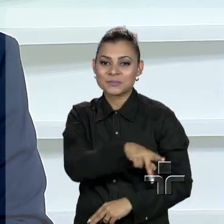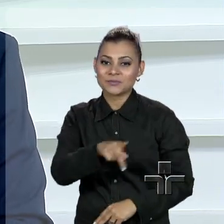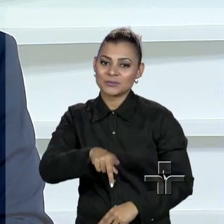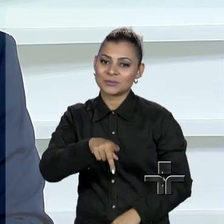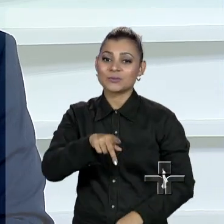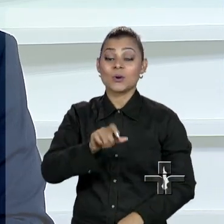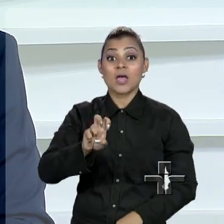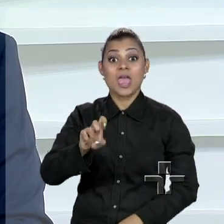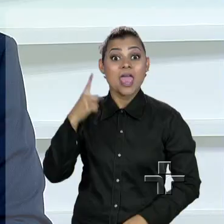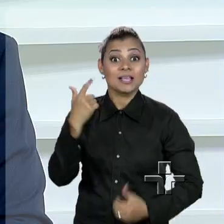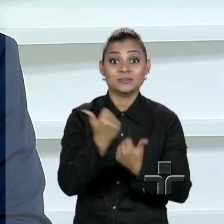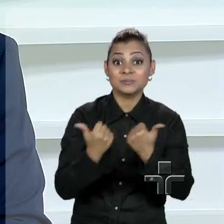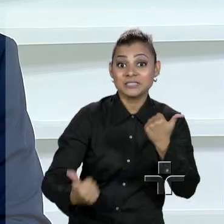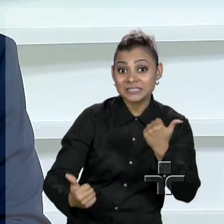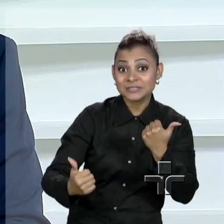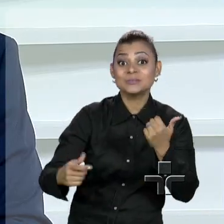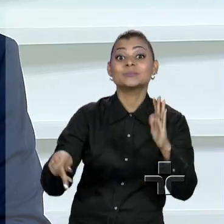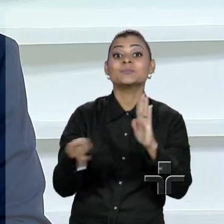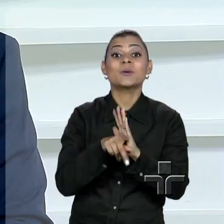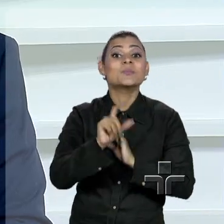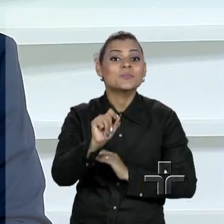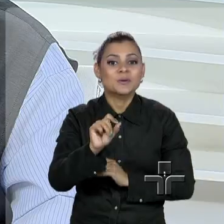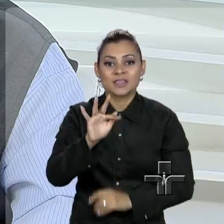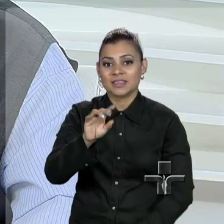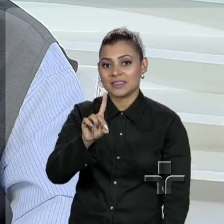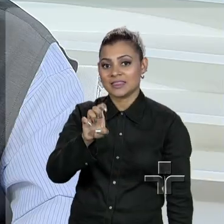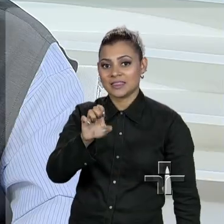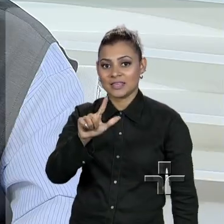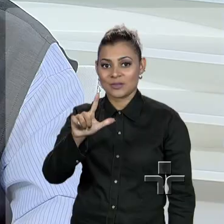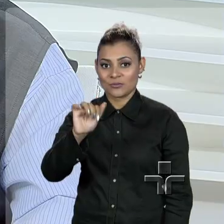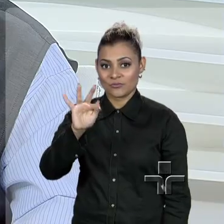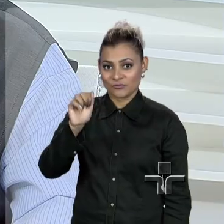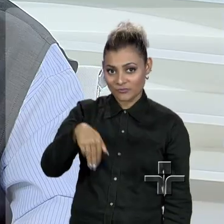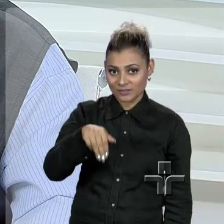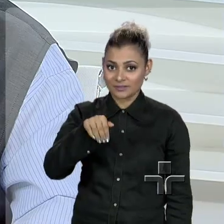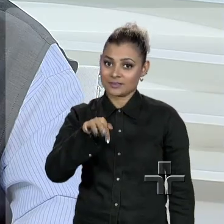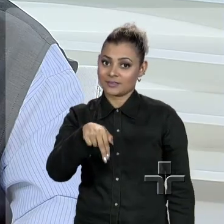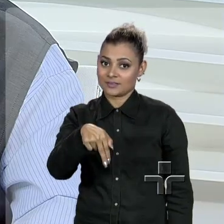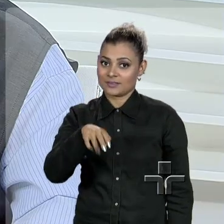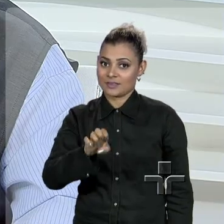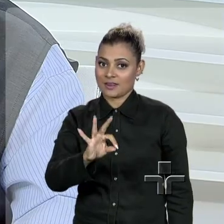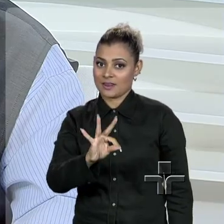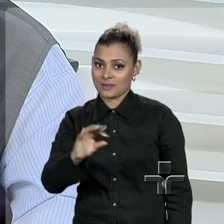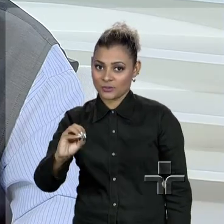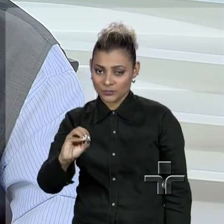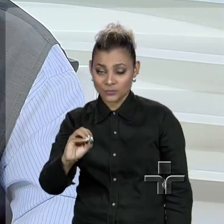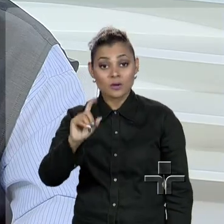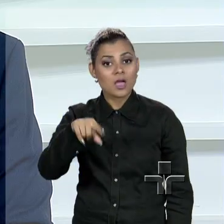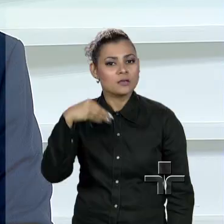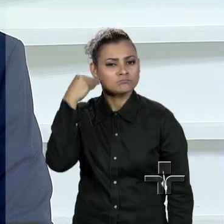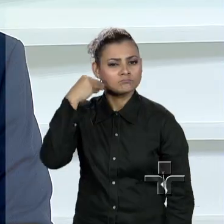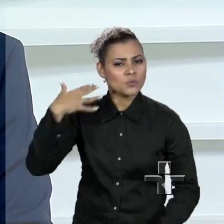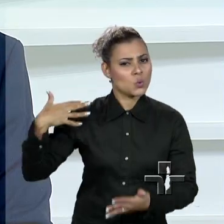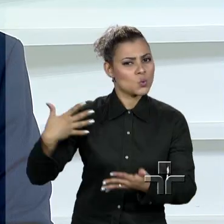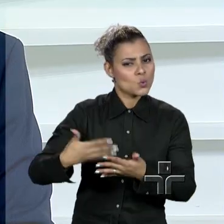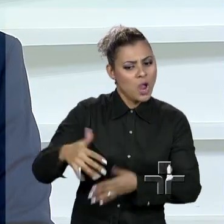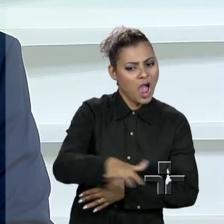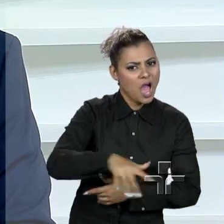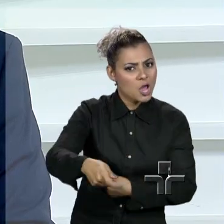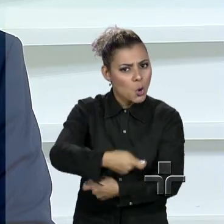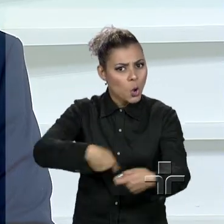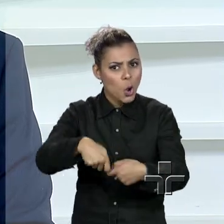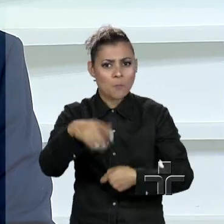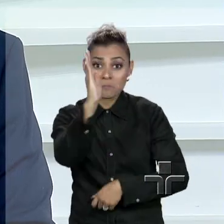professor e ex-ministro da Fazenda, Delfim Neto, um dos mais atentos e experientes observadores do cenário